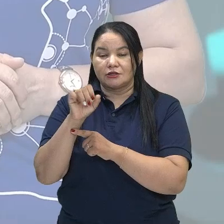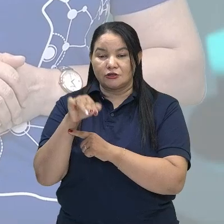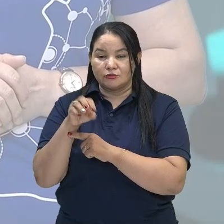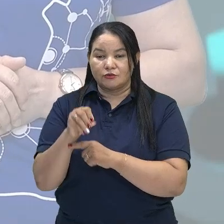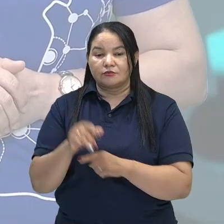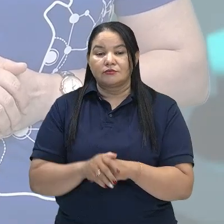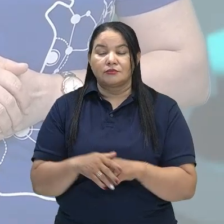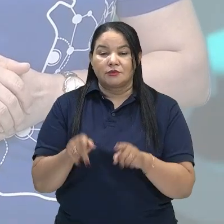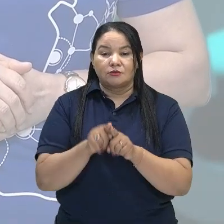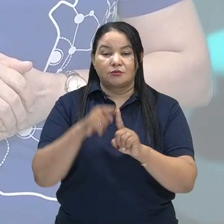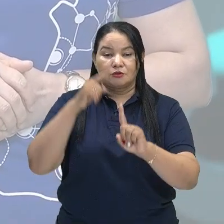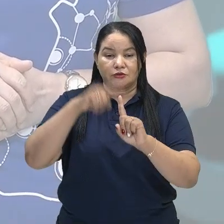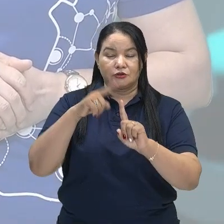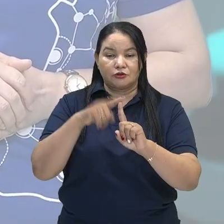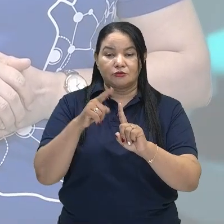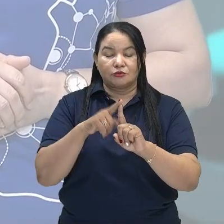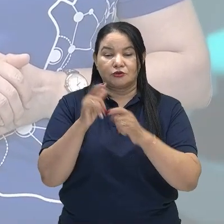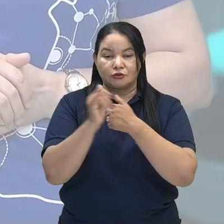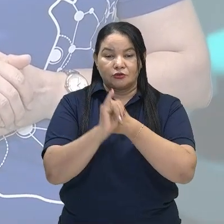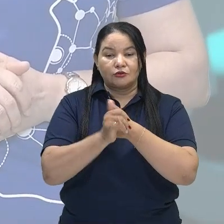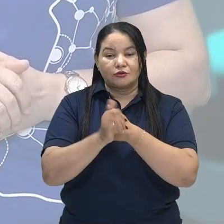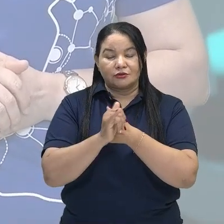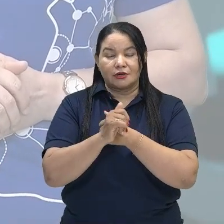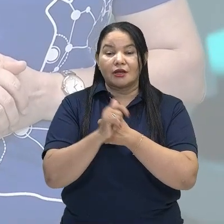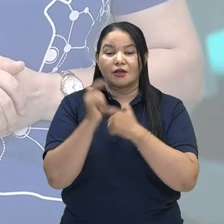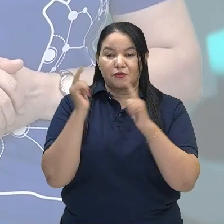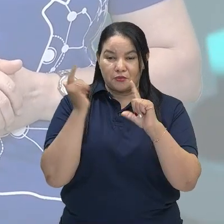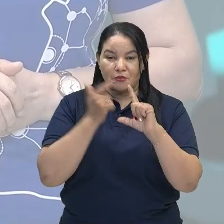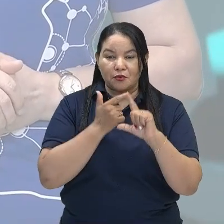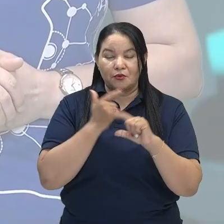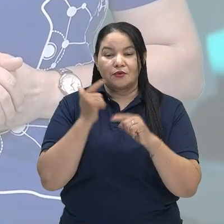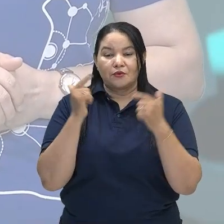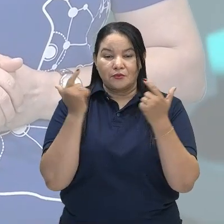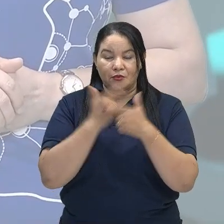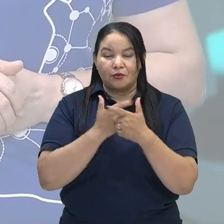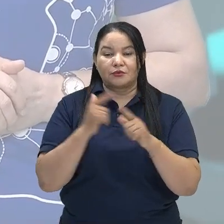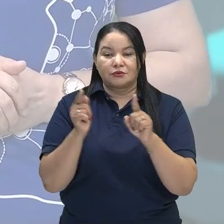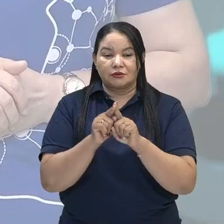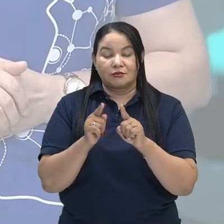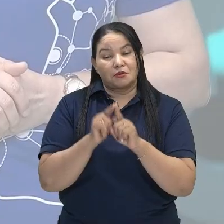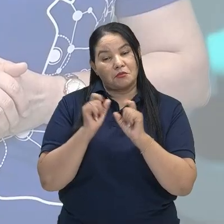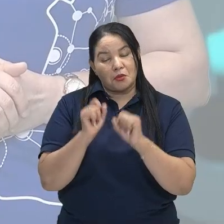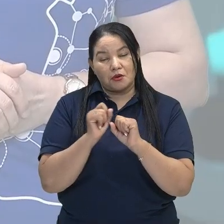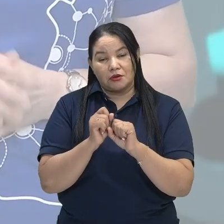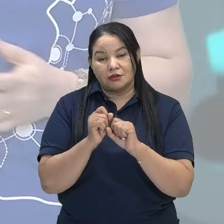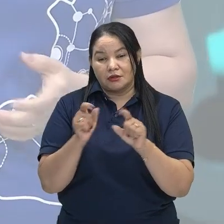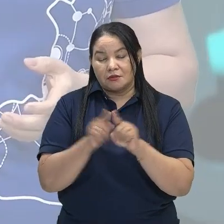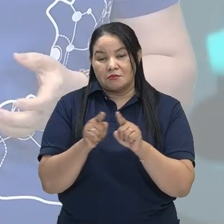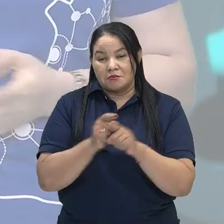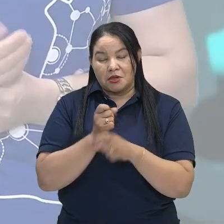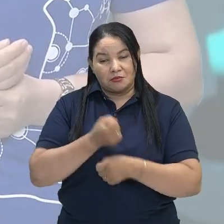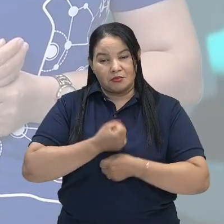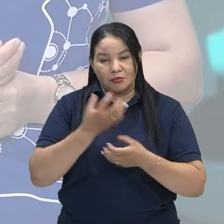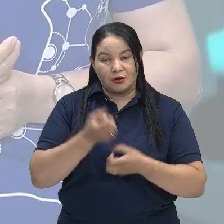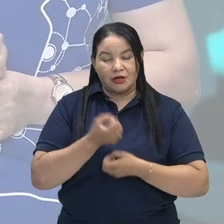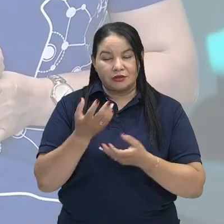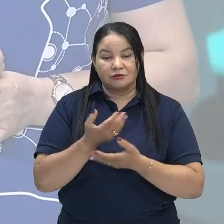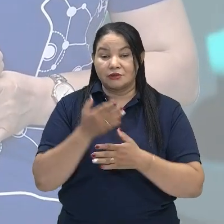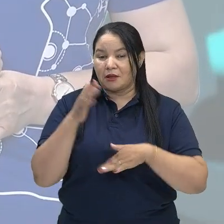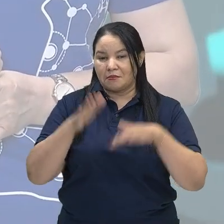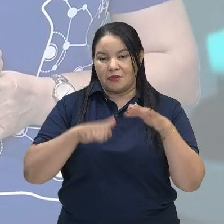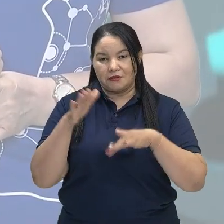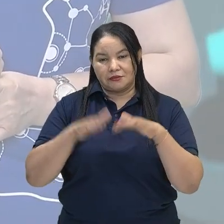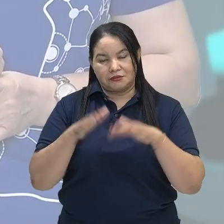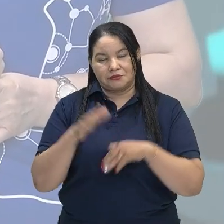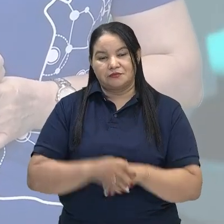a humorística, não é? E também pode ter um tom poético, também depende